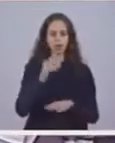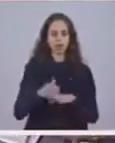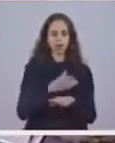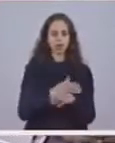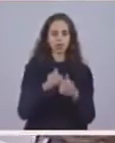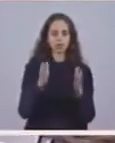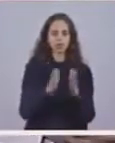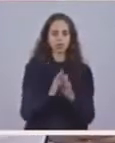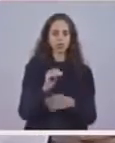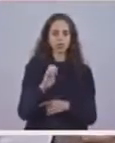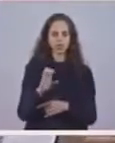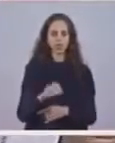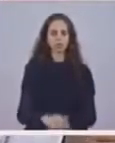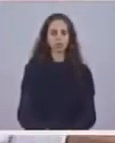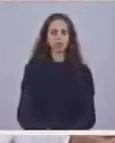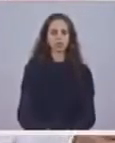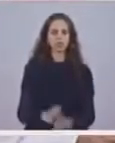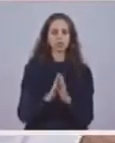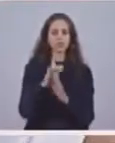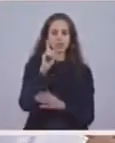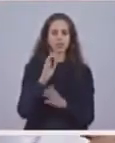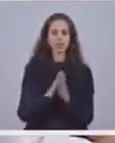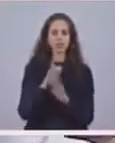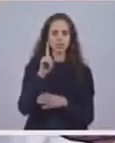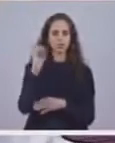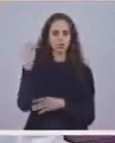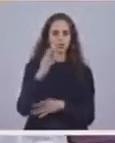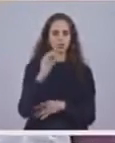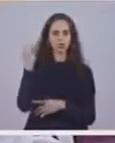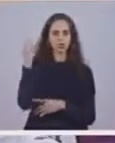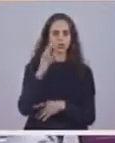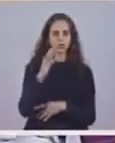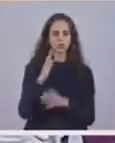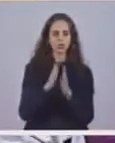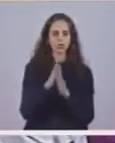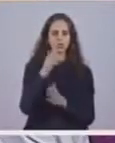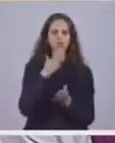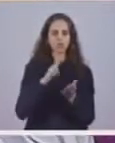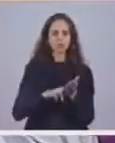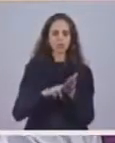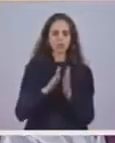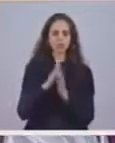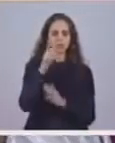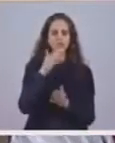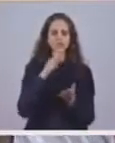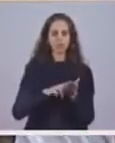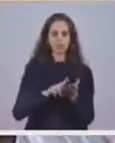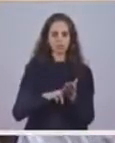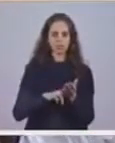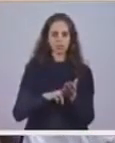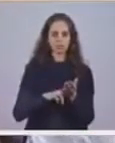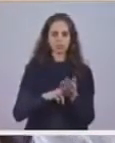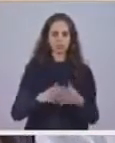Pai antes de todos os séculos. Deus de Deus, luz da luz, Deus verdadeiro de Deus